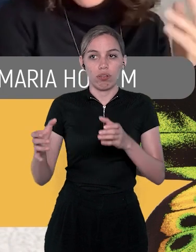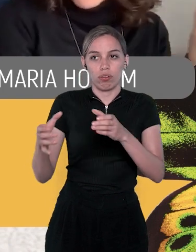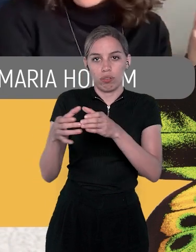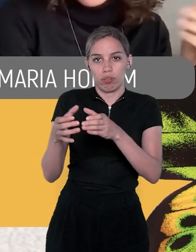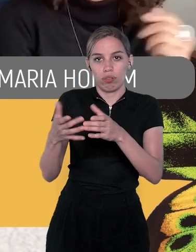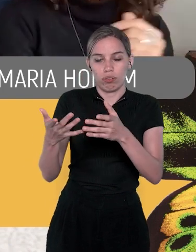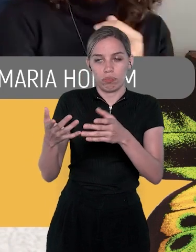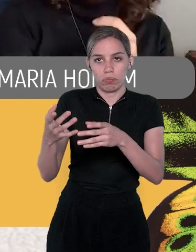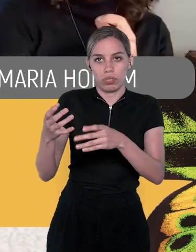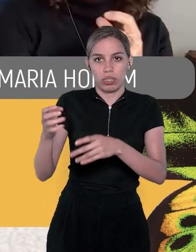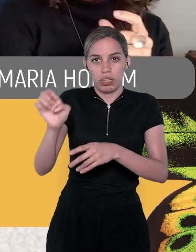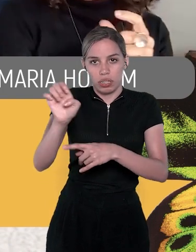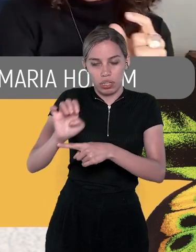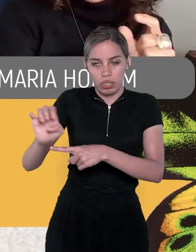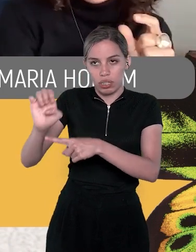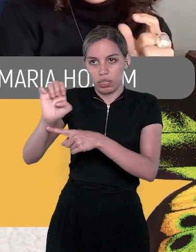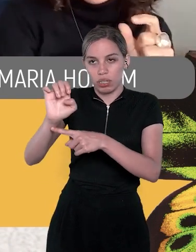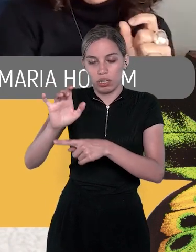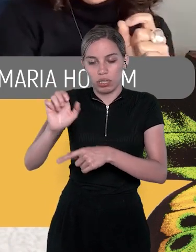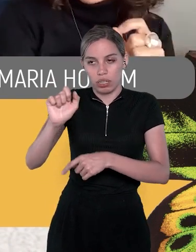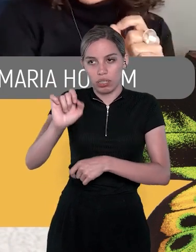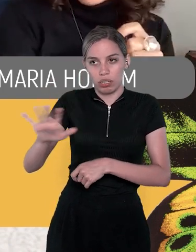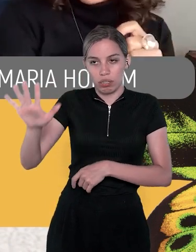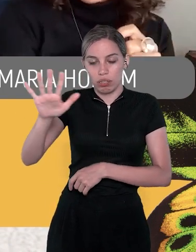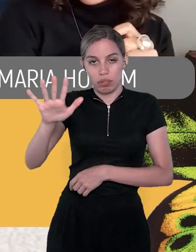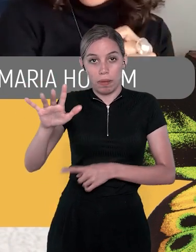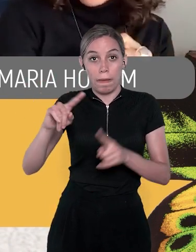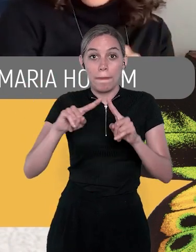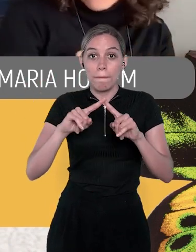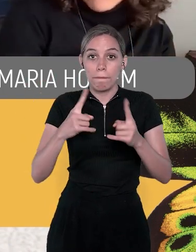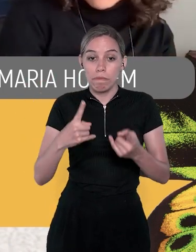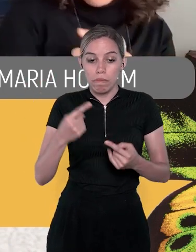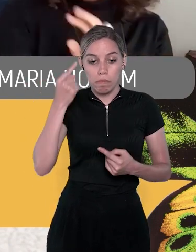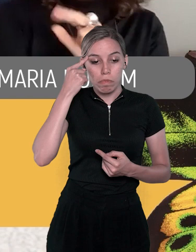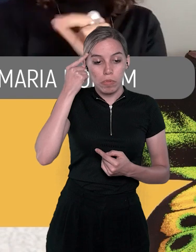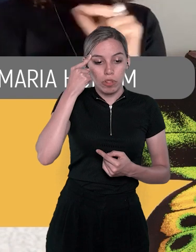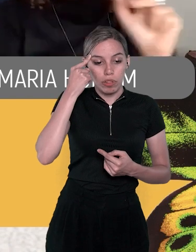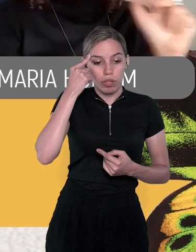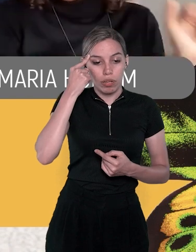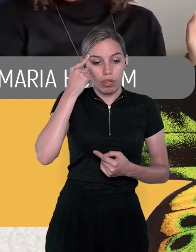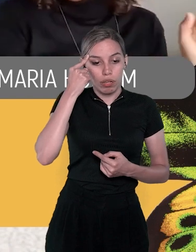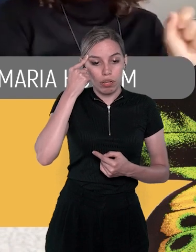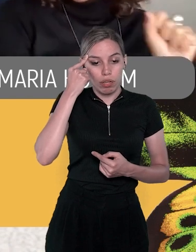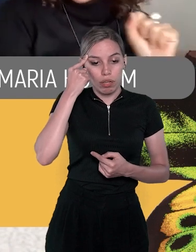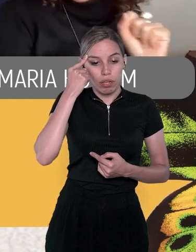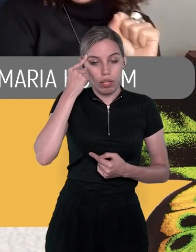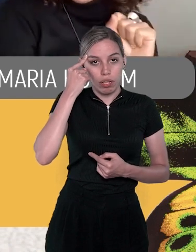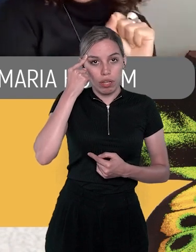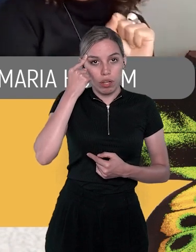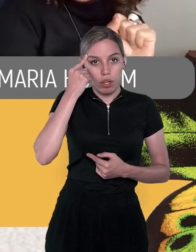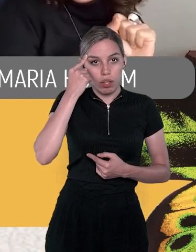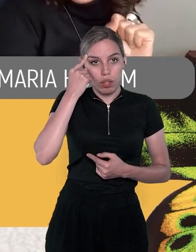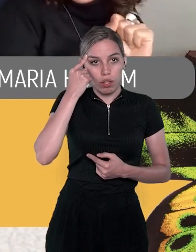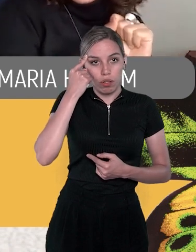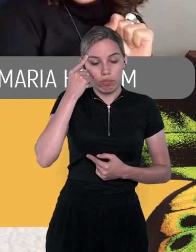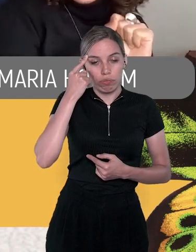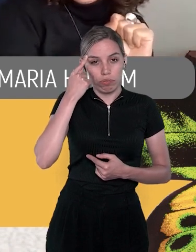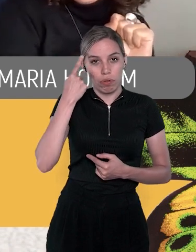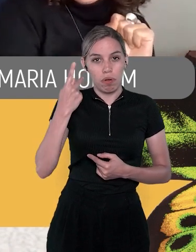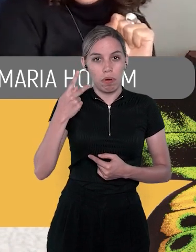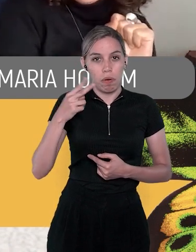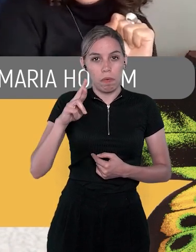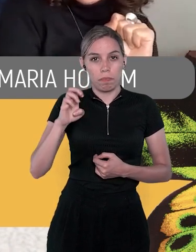faz, europeia, mas, assim, é muito profundo no Brasil essa mentalidade de privilégio. É